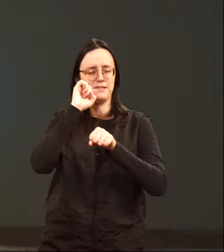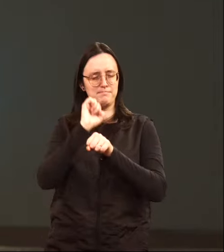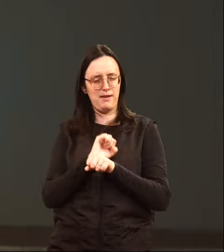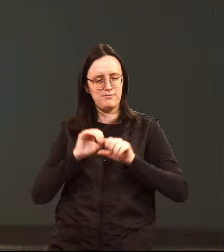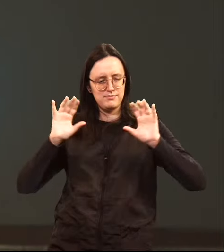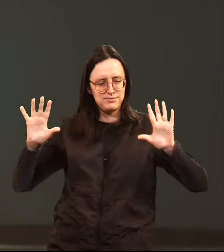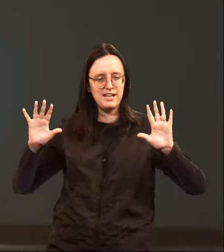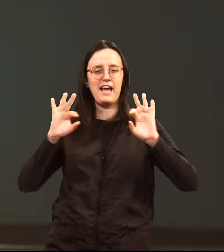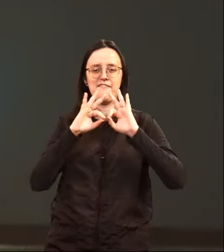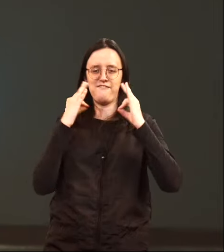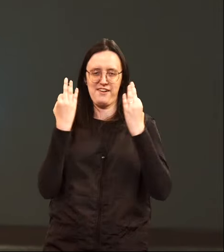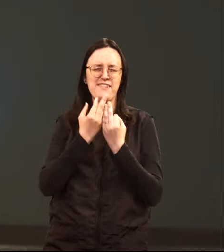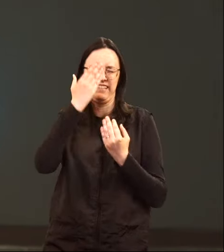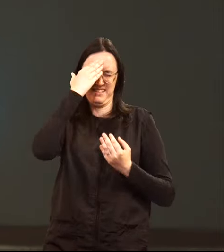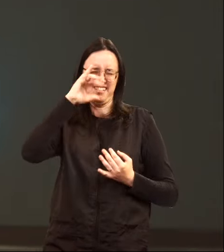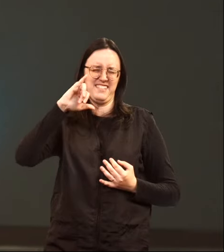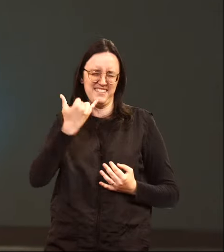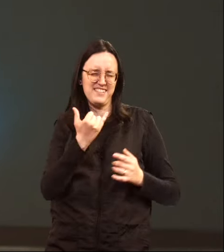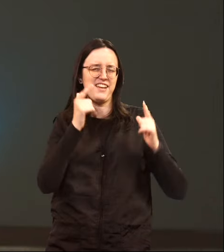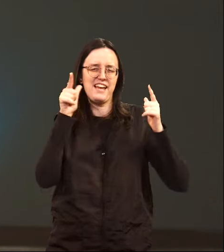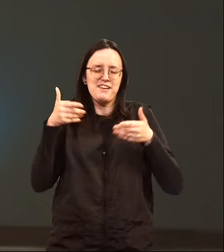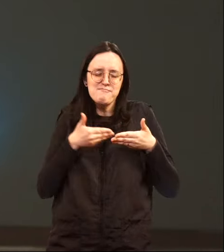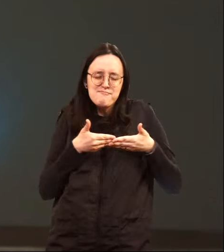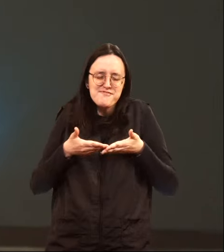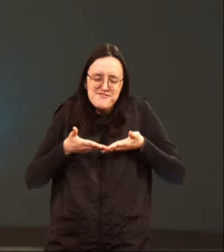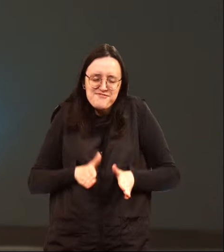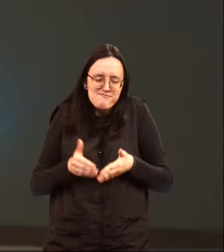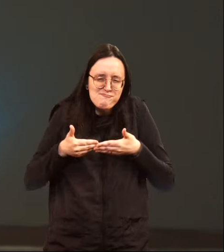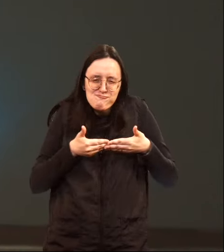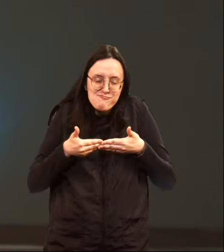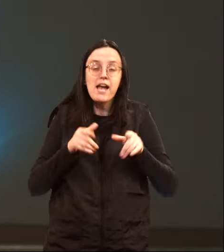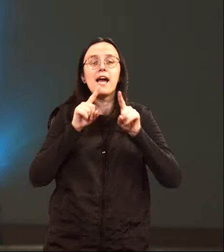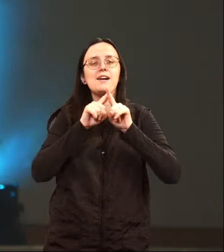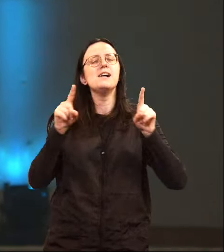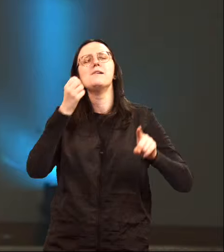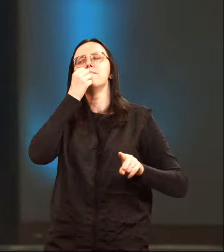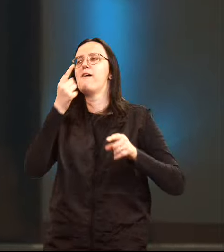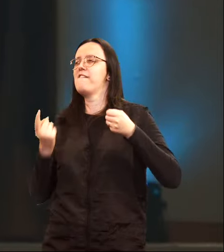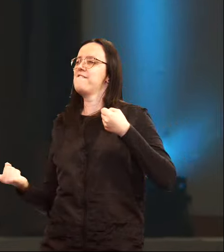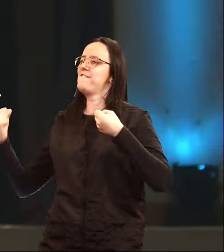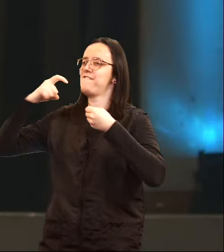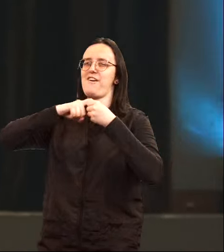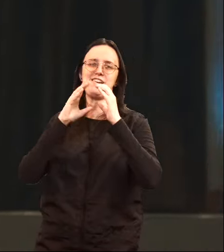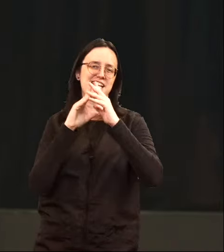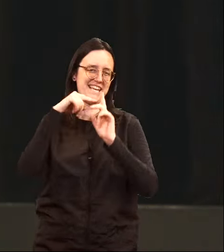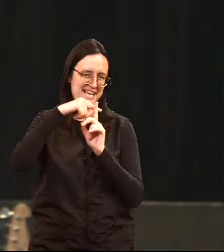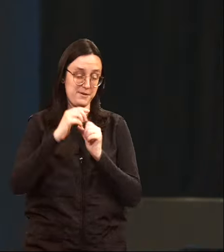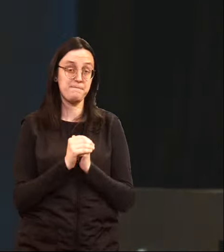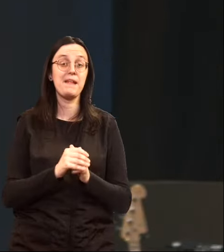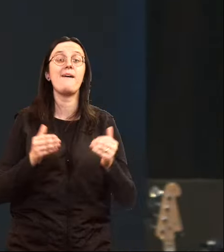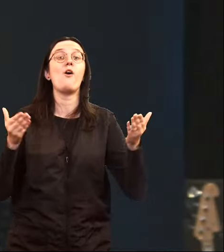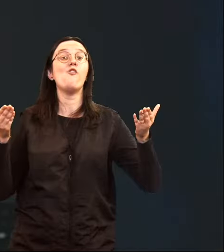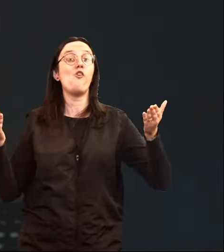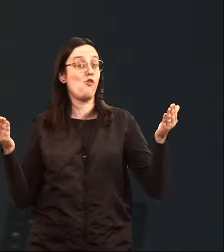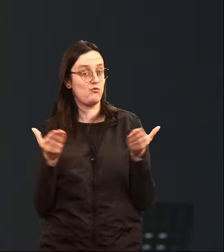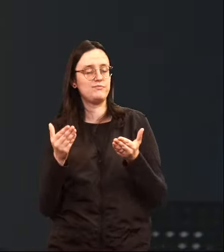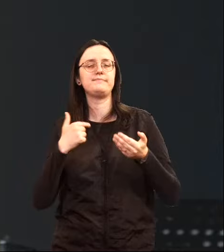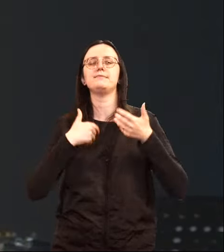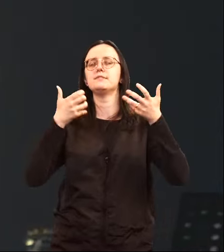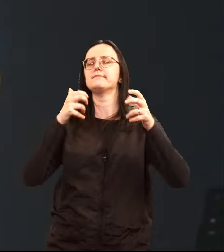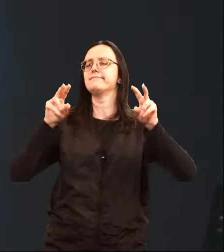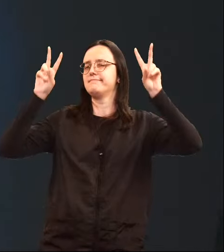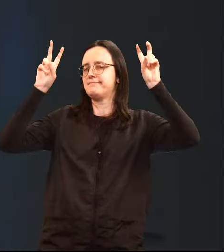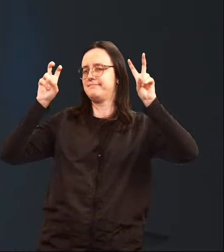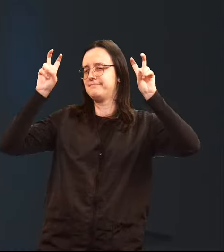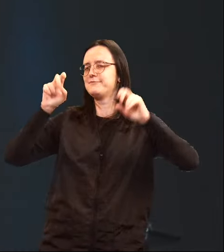Eu tive esse tempo de família, curtindo o Davizinho que chegou, mas como é bom voltar para a igreja. E hoje eu quero